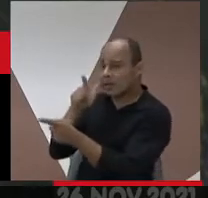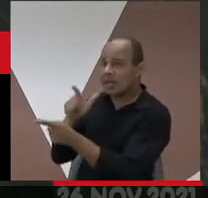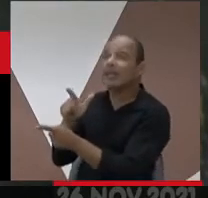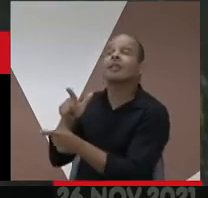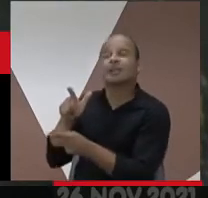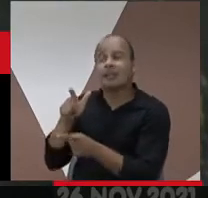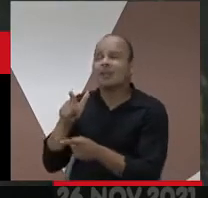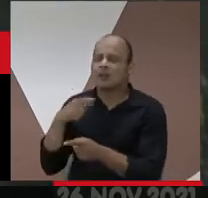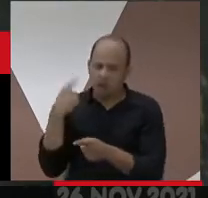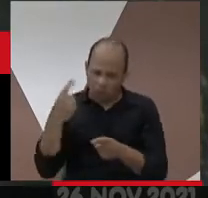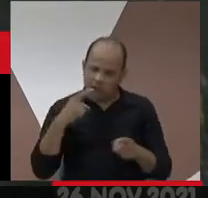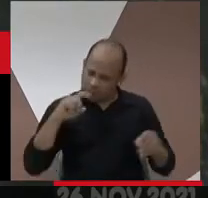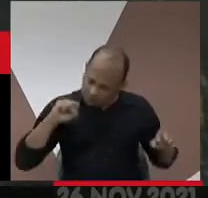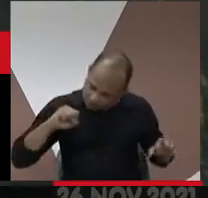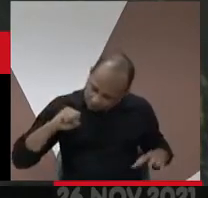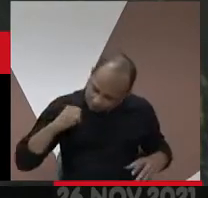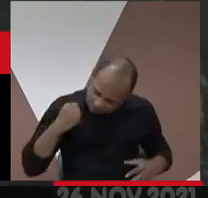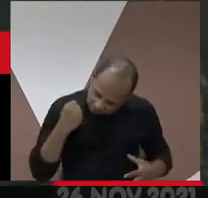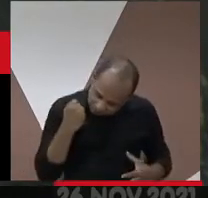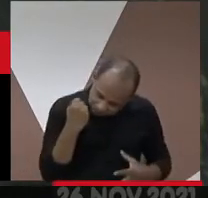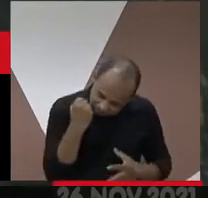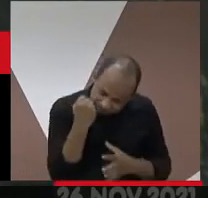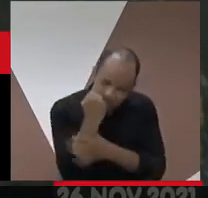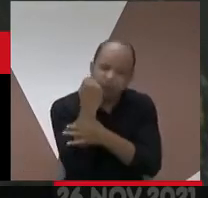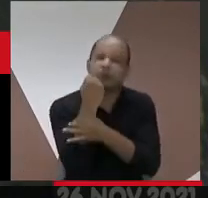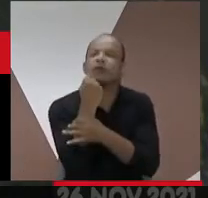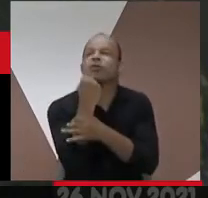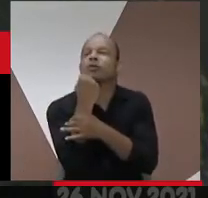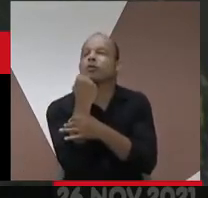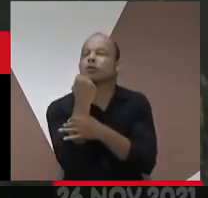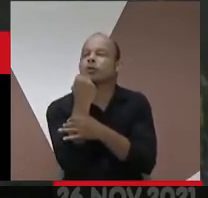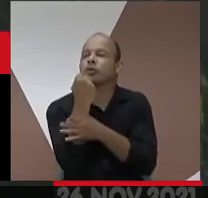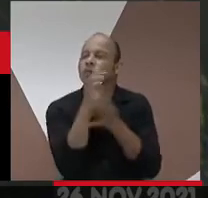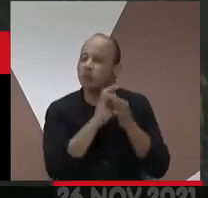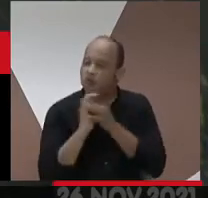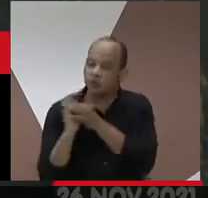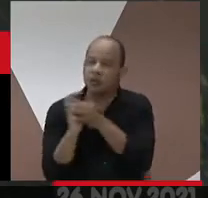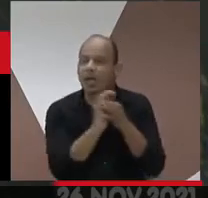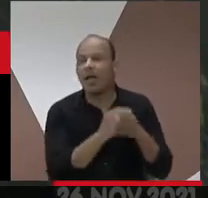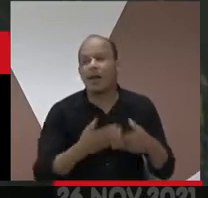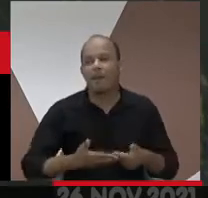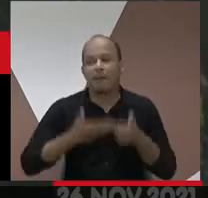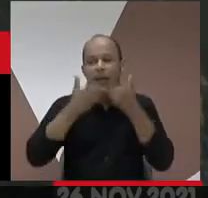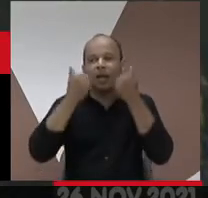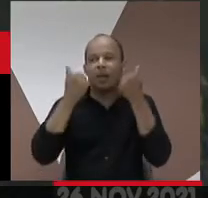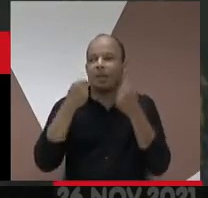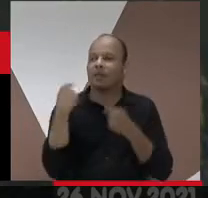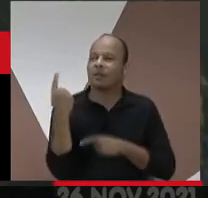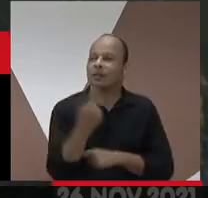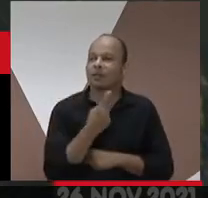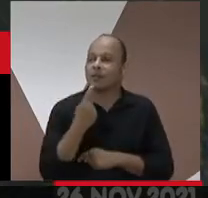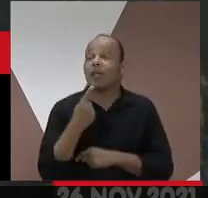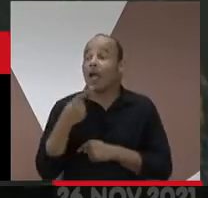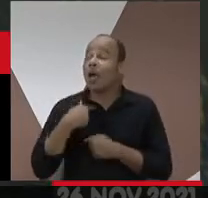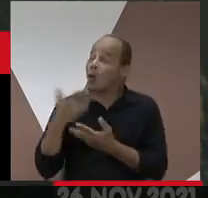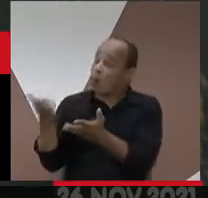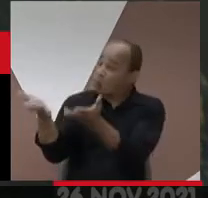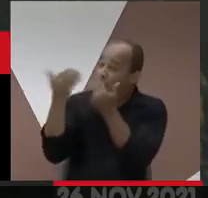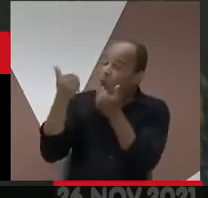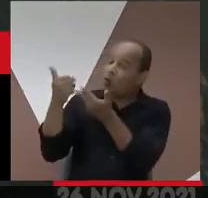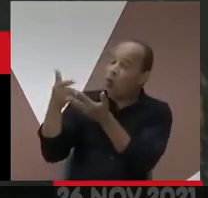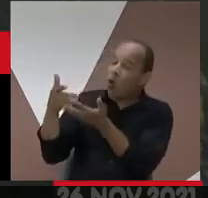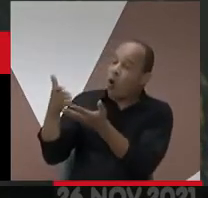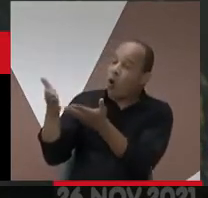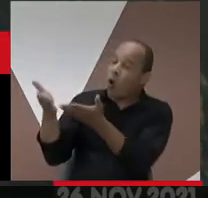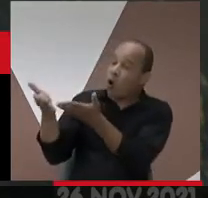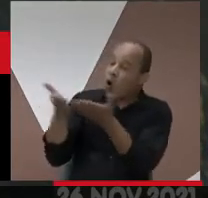uma força coletiva para a gente tentar fazer o melhor para todo mundo? É isso que eu quero. E eu queria também convidar vocês para irem no trecho onde